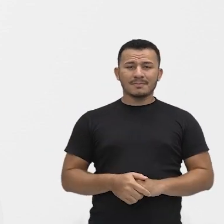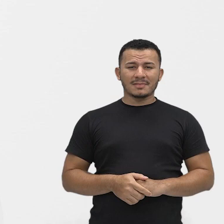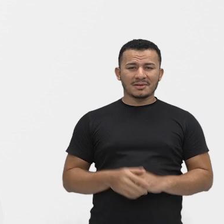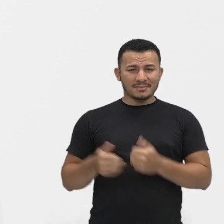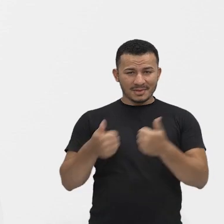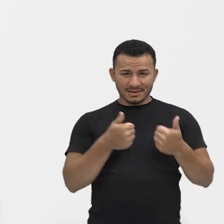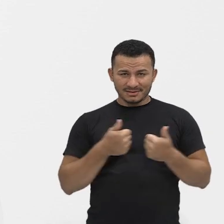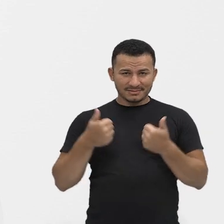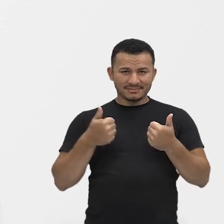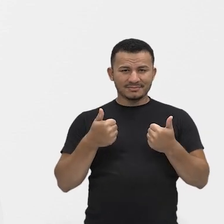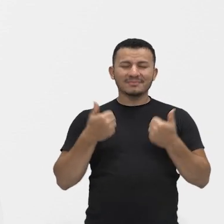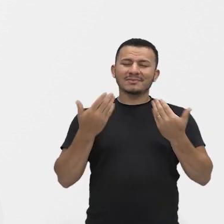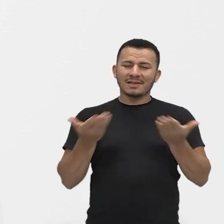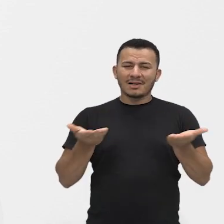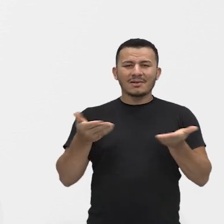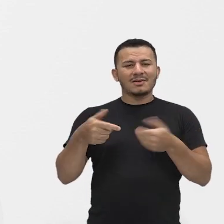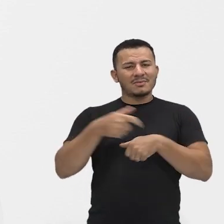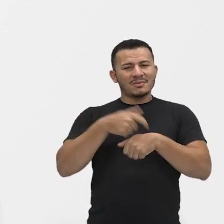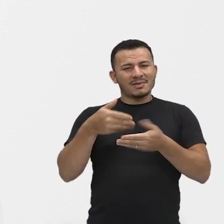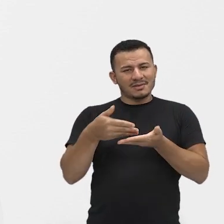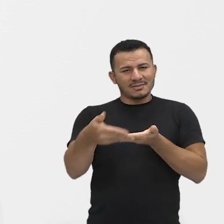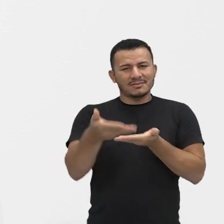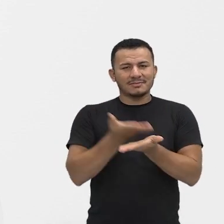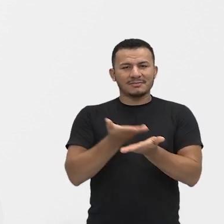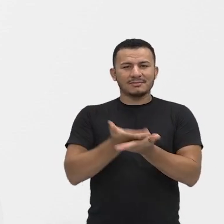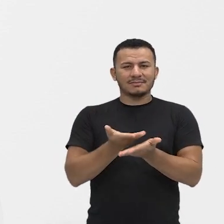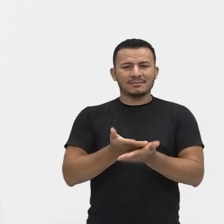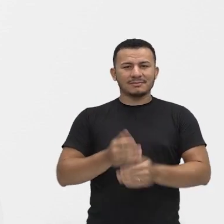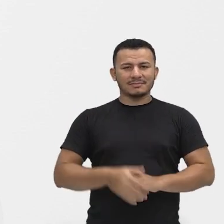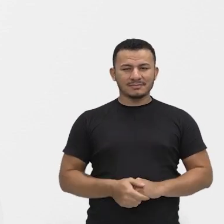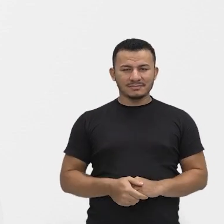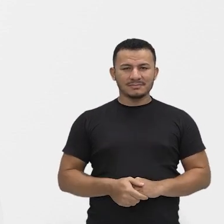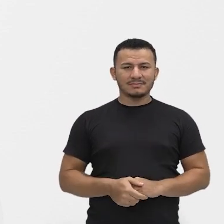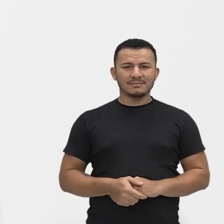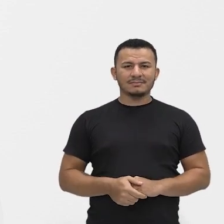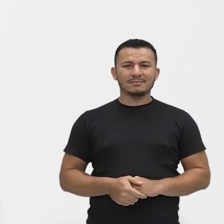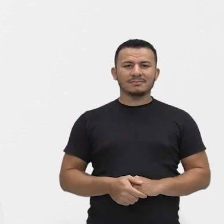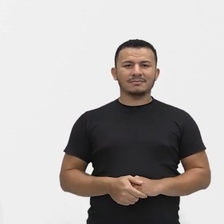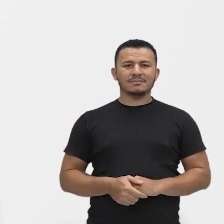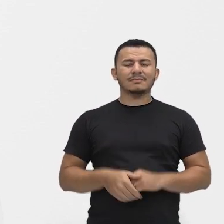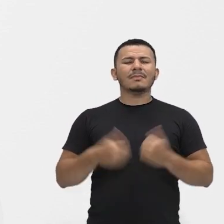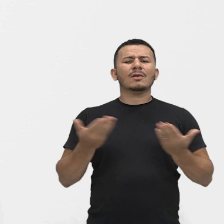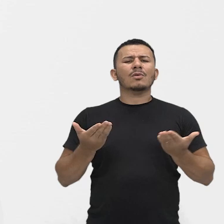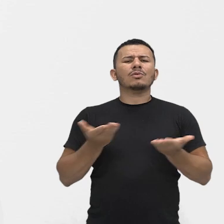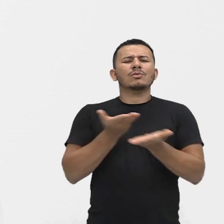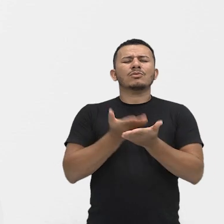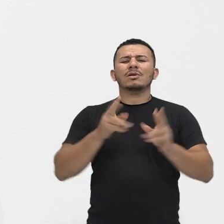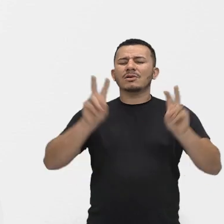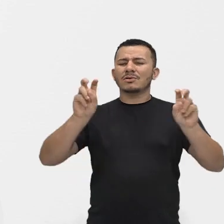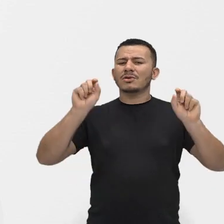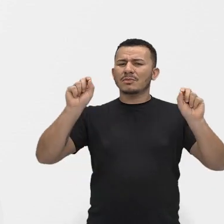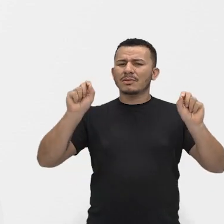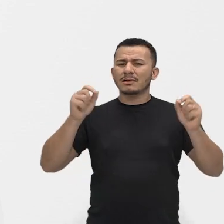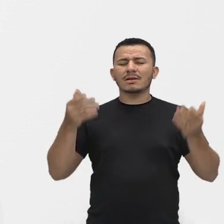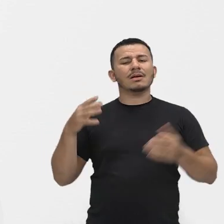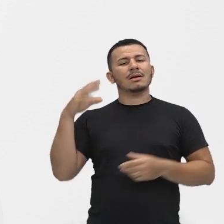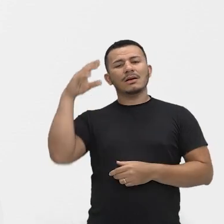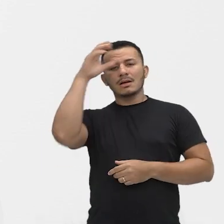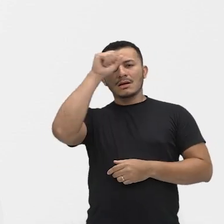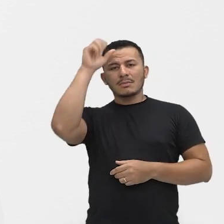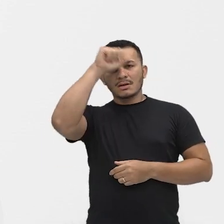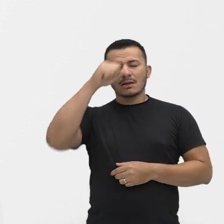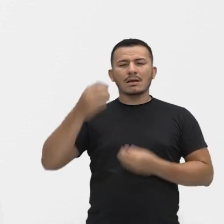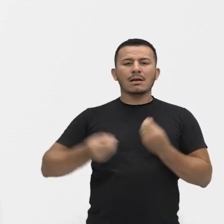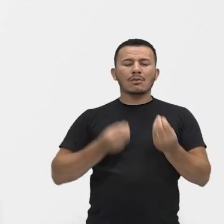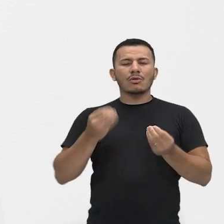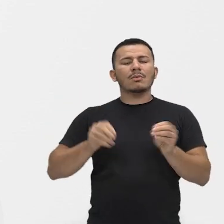nossa aula. O que nós vamos trabalhar? Nós vamos aprender como manipular, essas operações